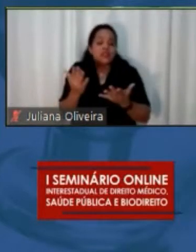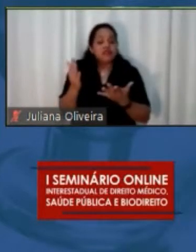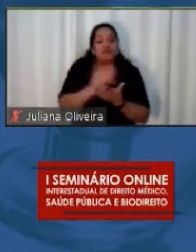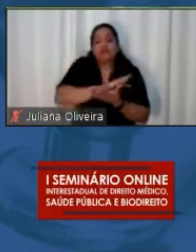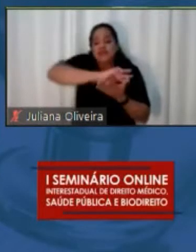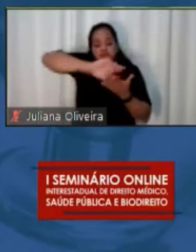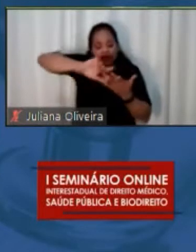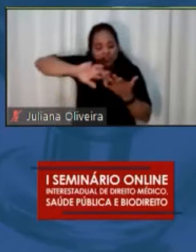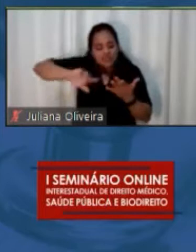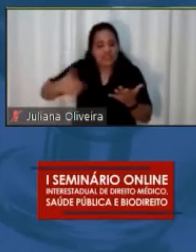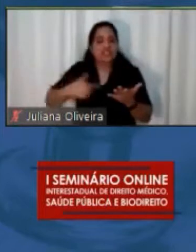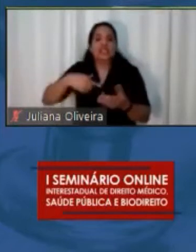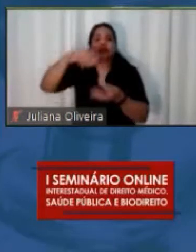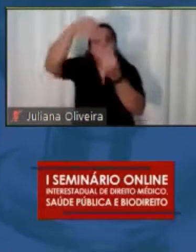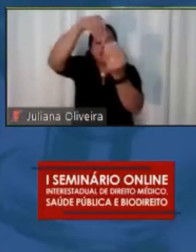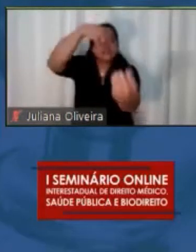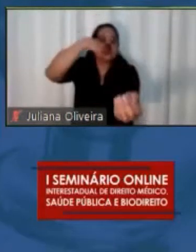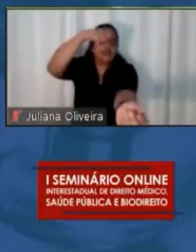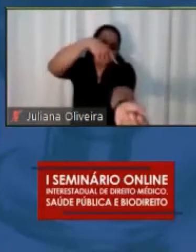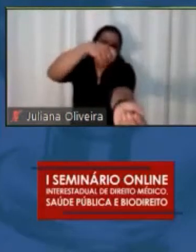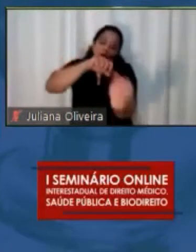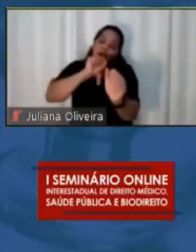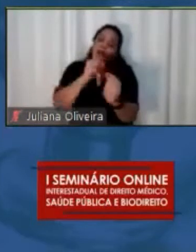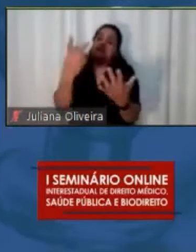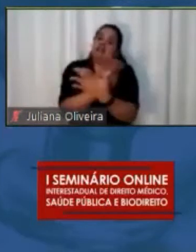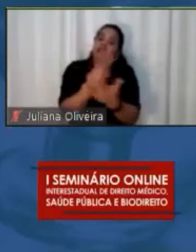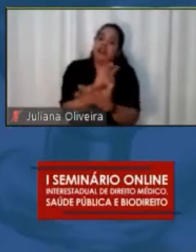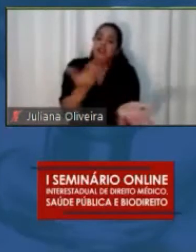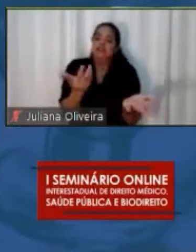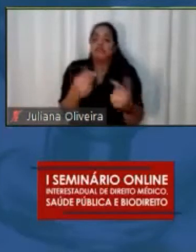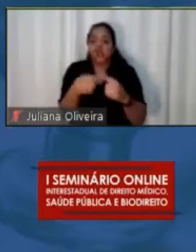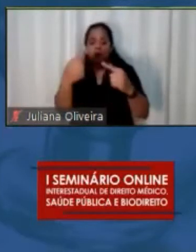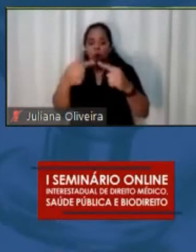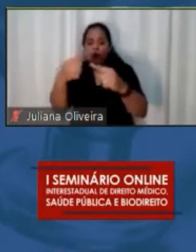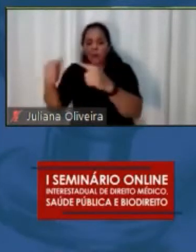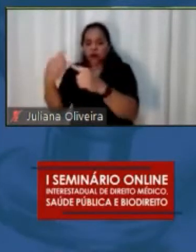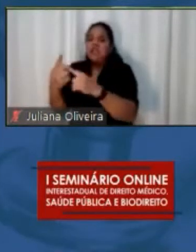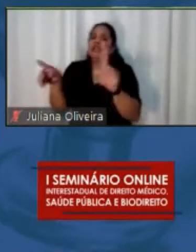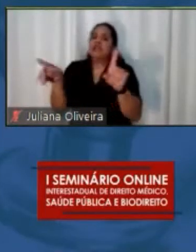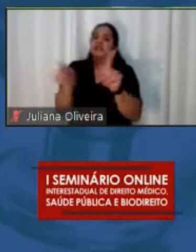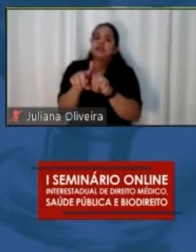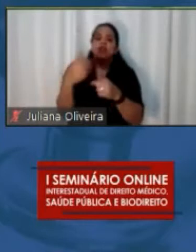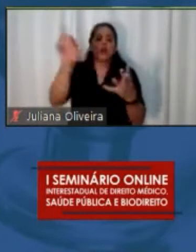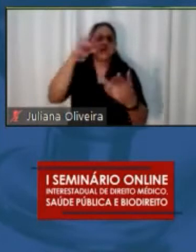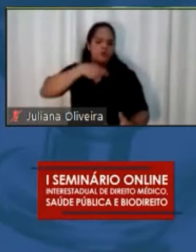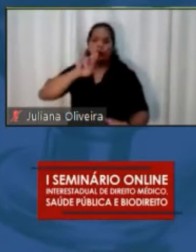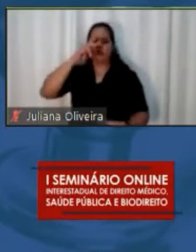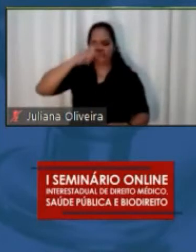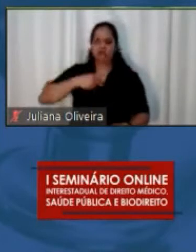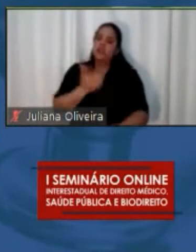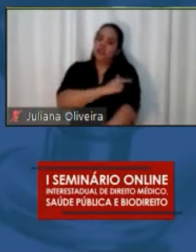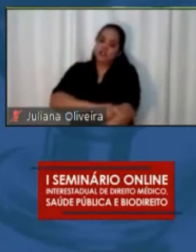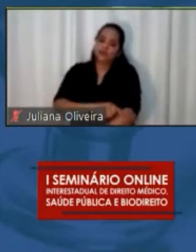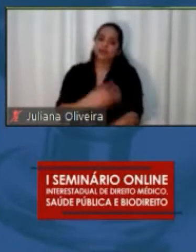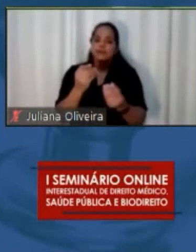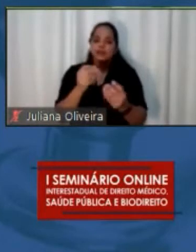pelas complicações associadas a transfusões, e muitos por motivos religiosos. E mesmo aqueles que são por motivos religiosos não podem ser